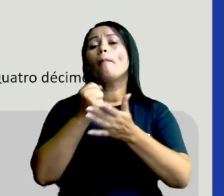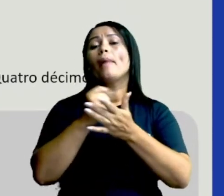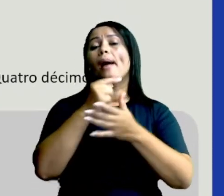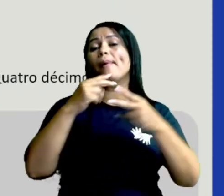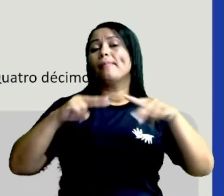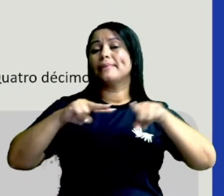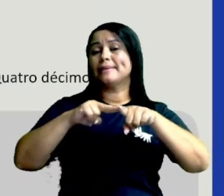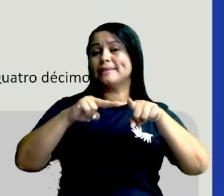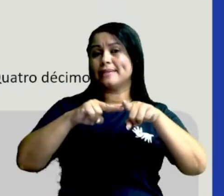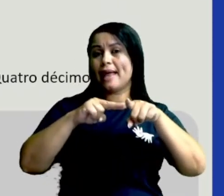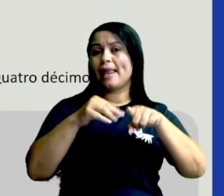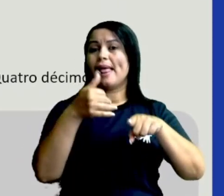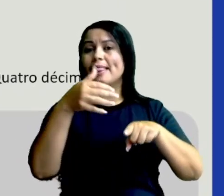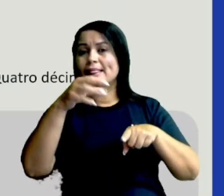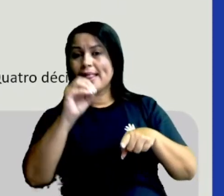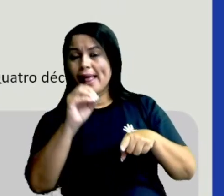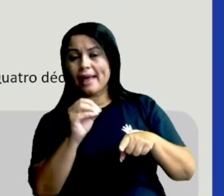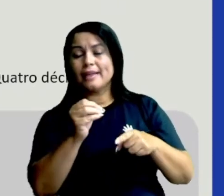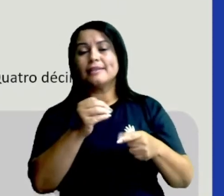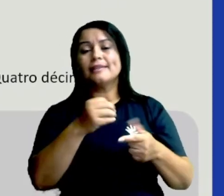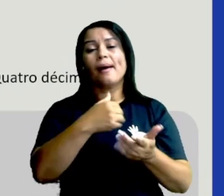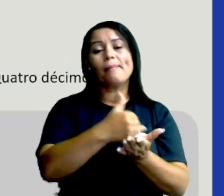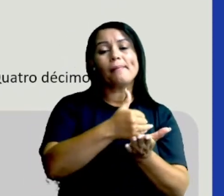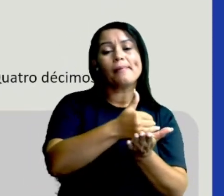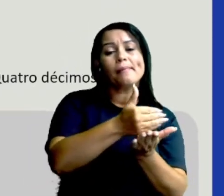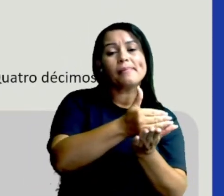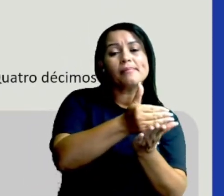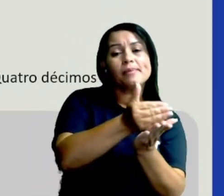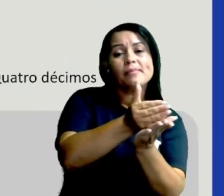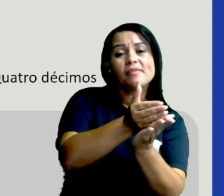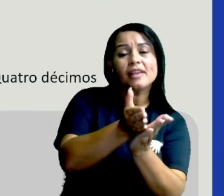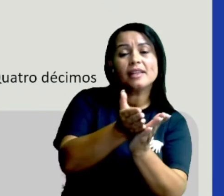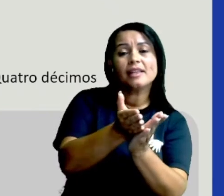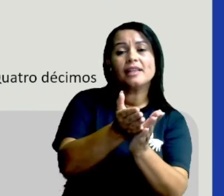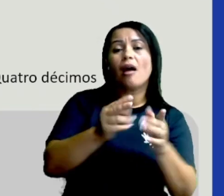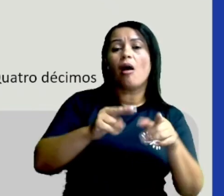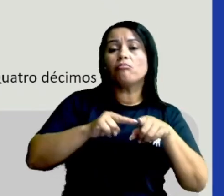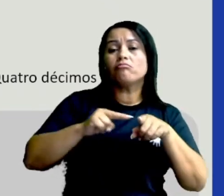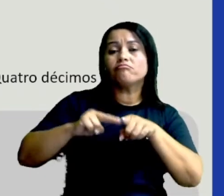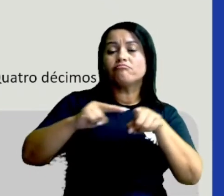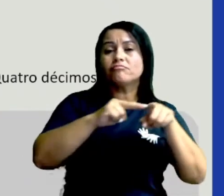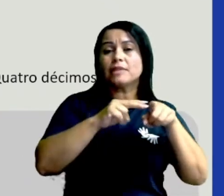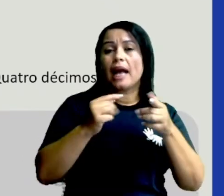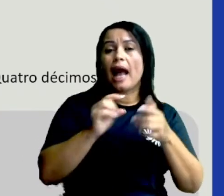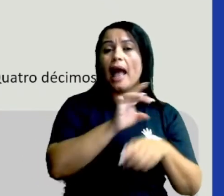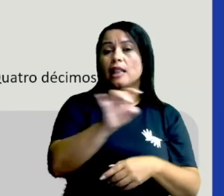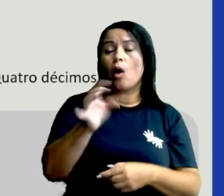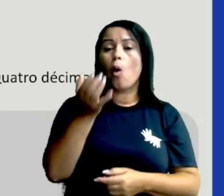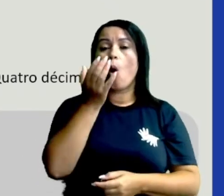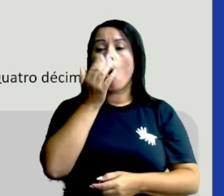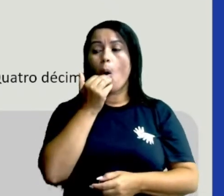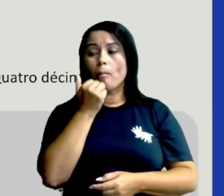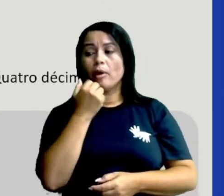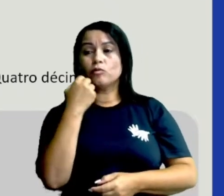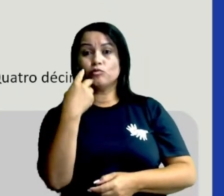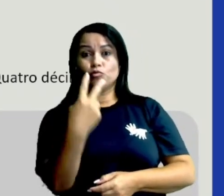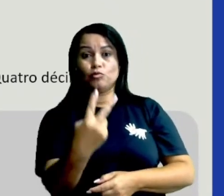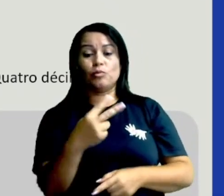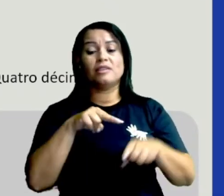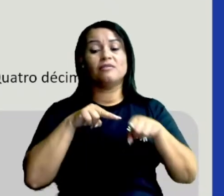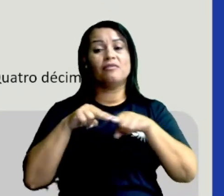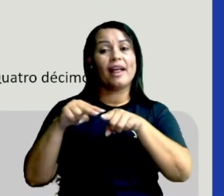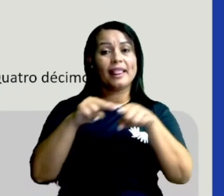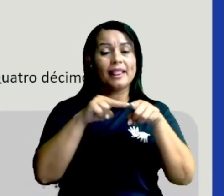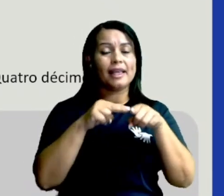Esta pizza tem 10 fatias, cada um consumiu 2 fatias. Qual é a fração que representa a quantidade de